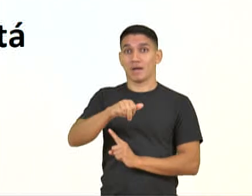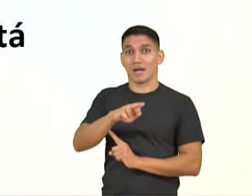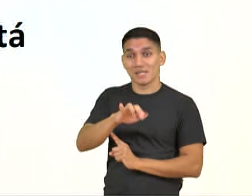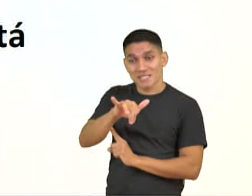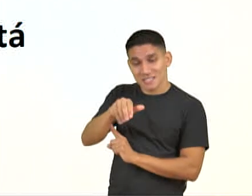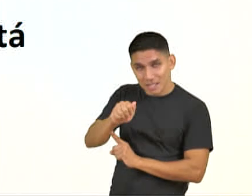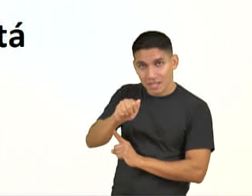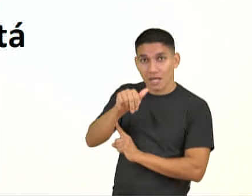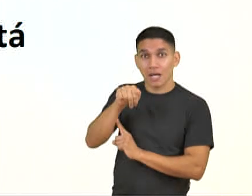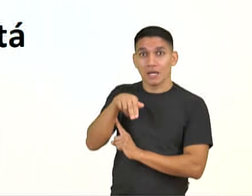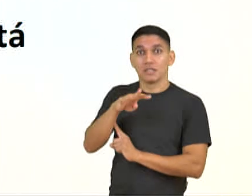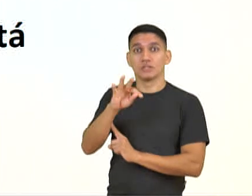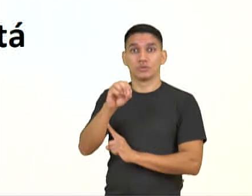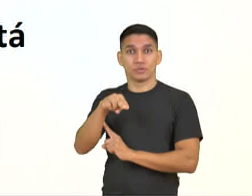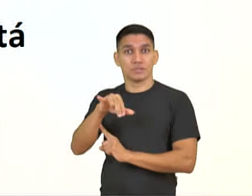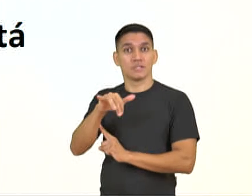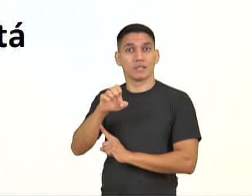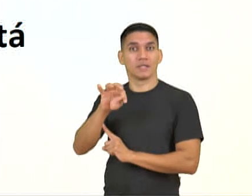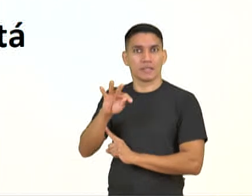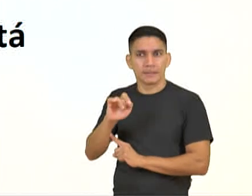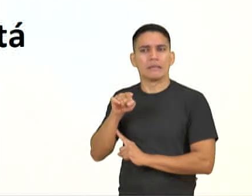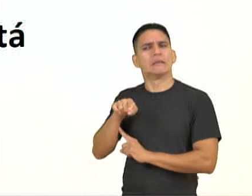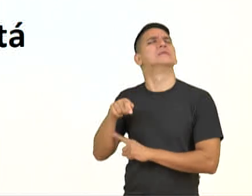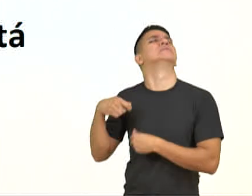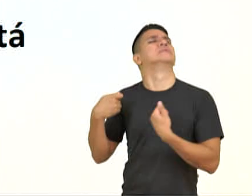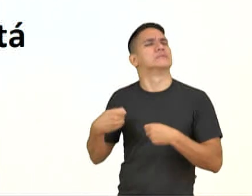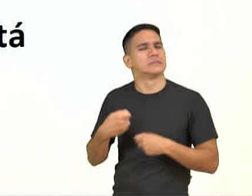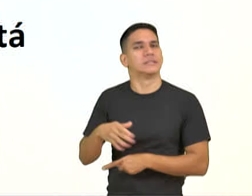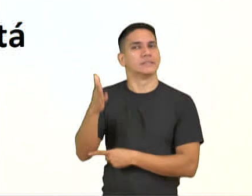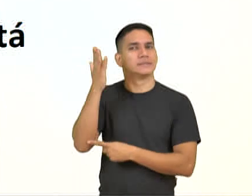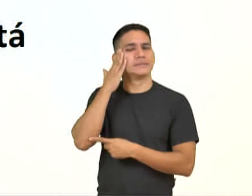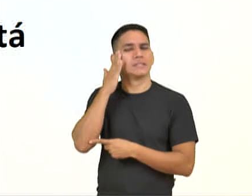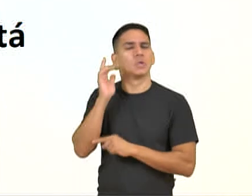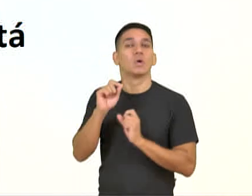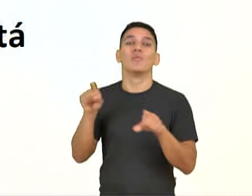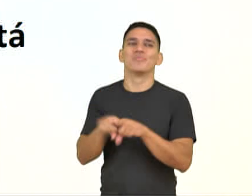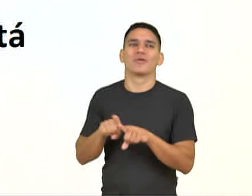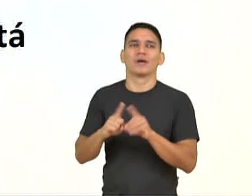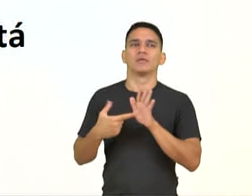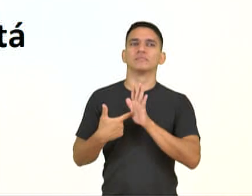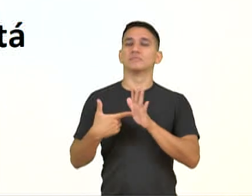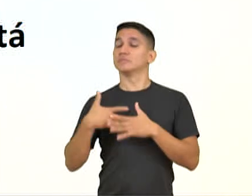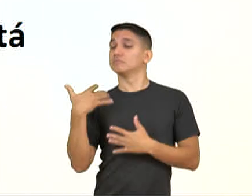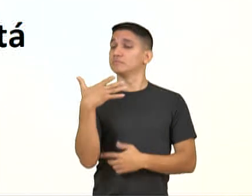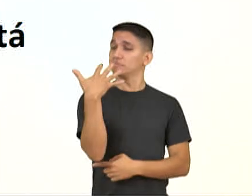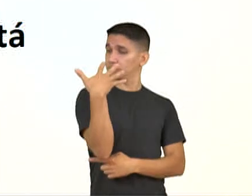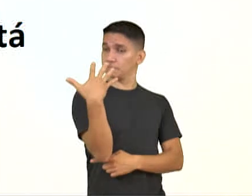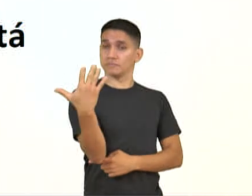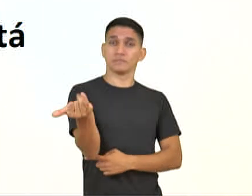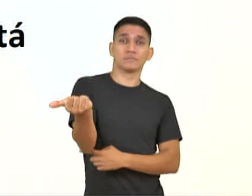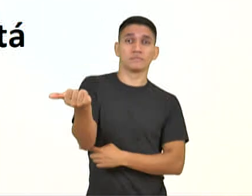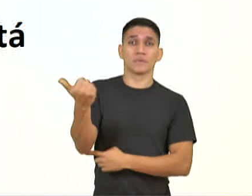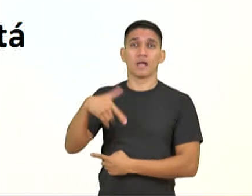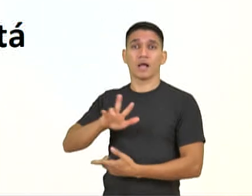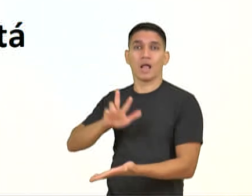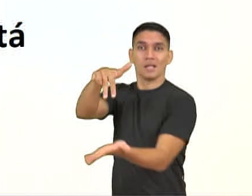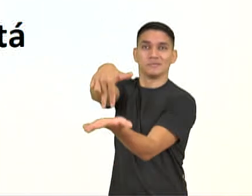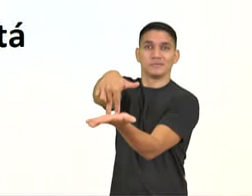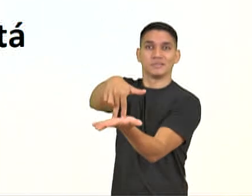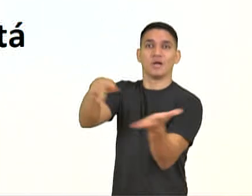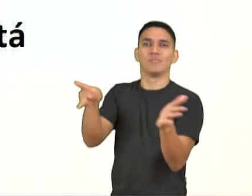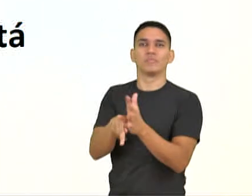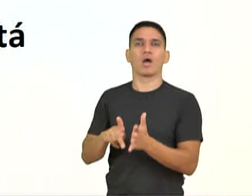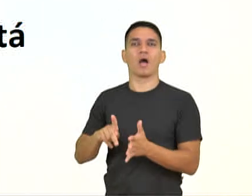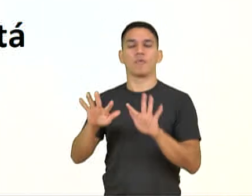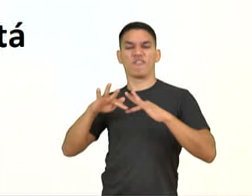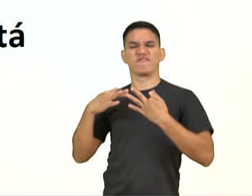que conhecer. Porque a Maria Antonieta, ela era um símbolo de ostentação da sociedade francesa. Ela vinha